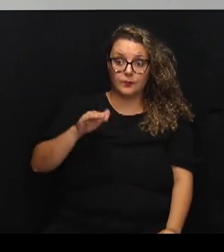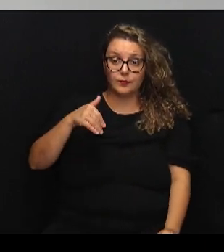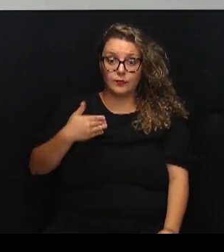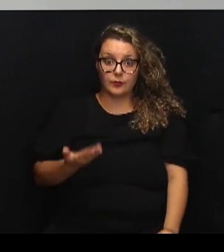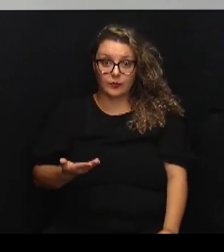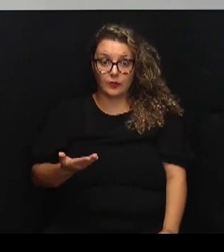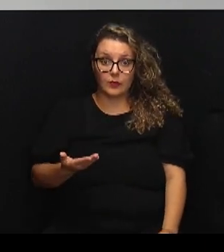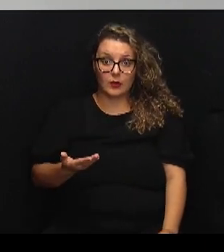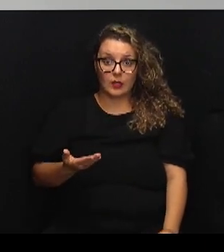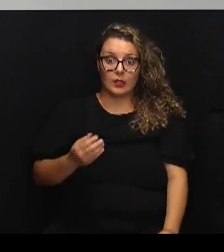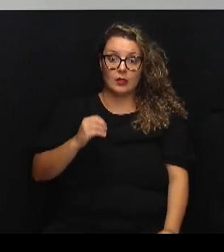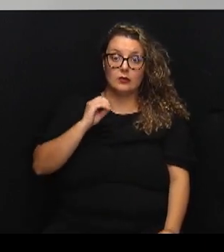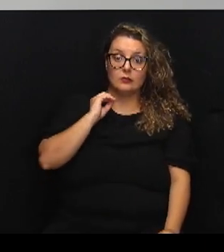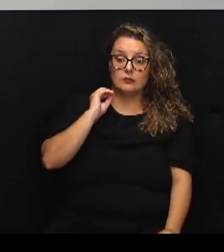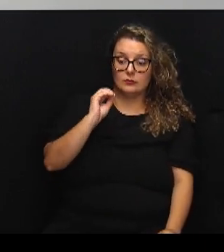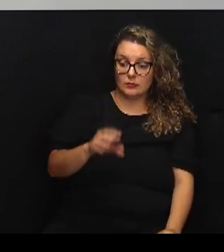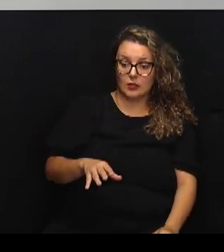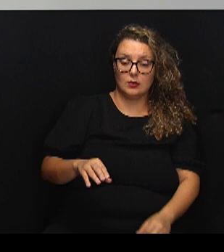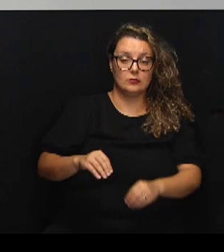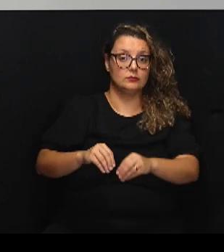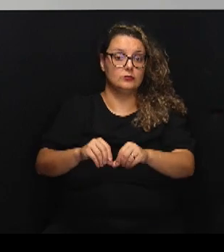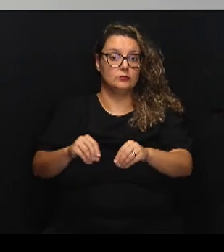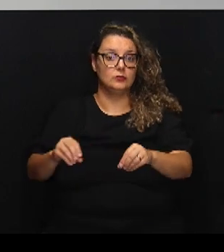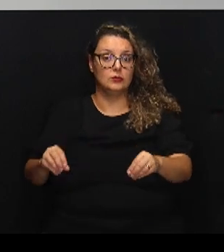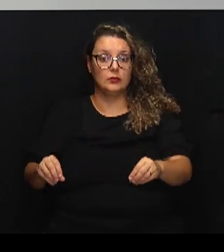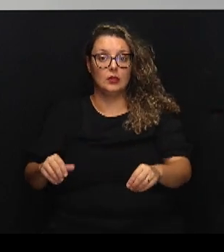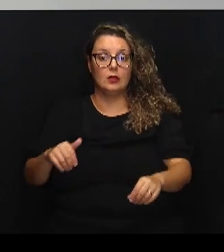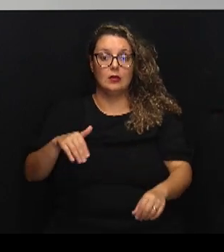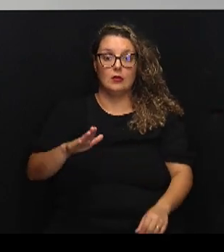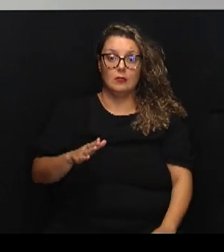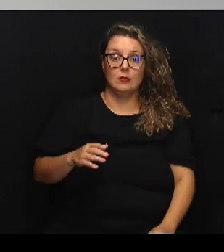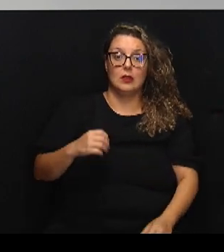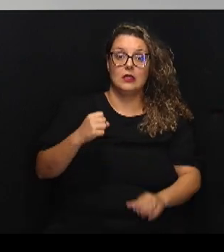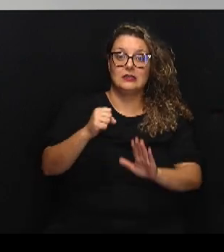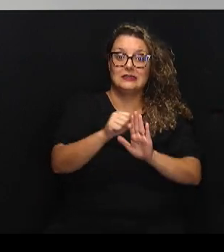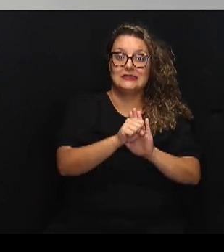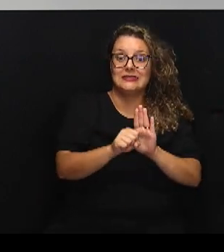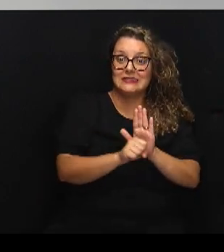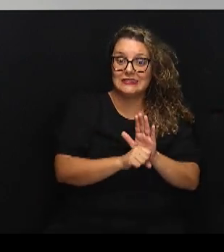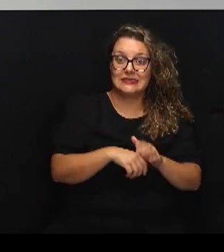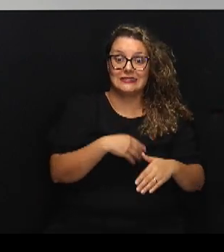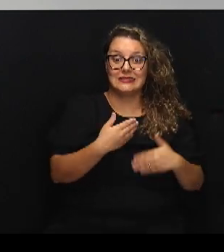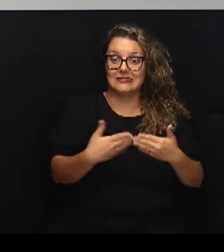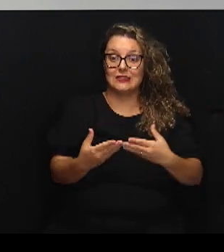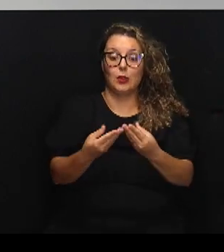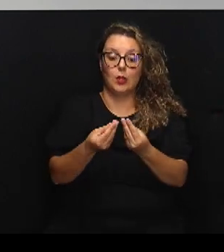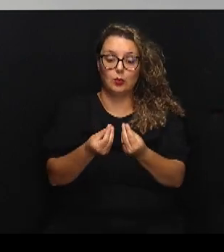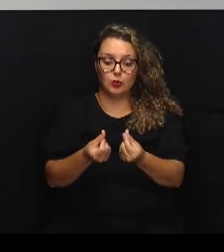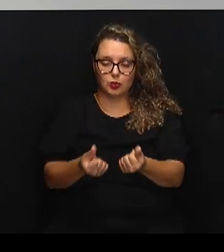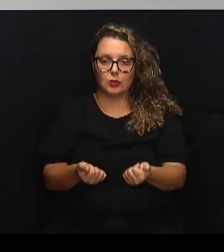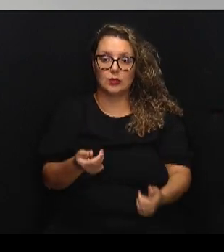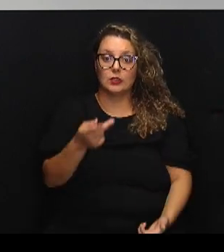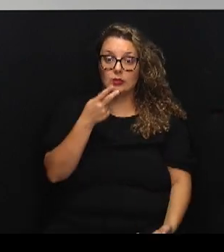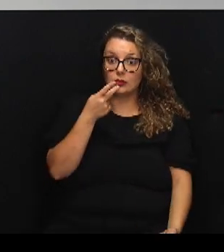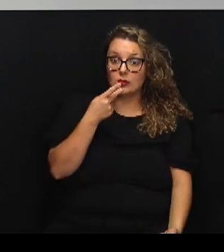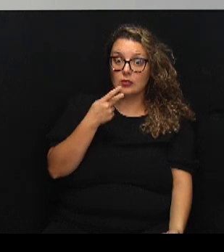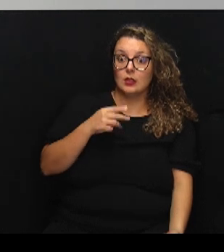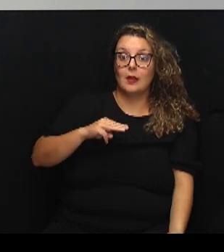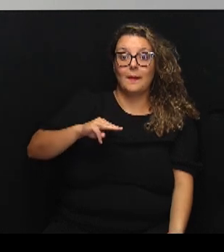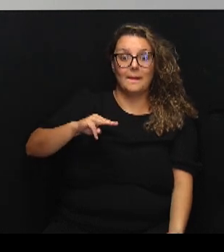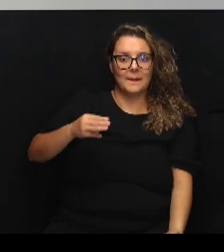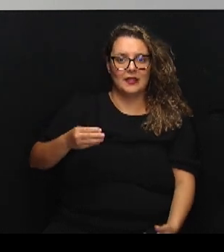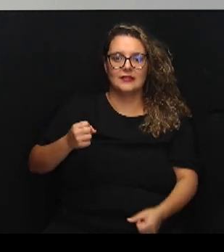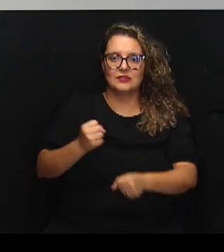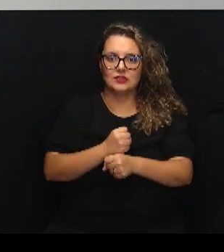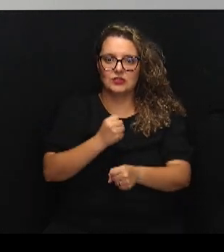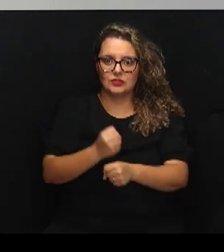poderia dizer, quando eles são destinados, né, jogados ao solo, eles levam mais alguns séculos para se decompor, certo? Então a